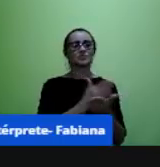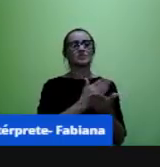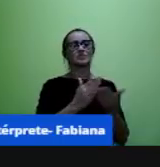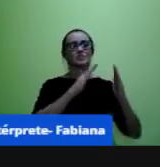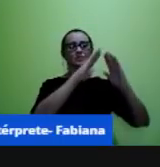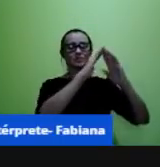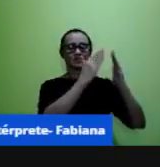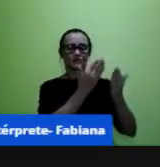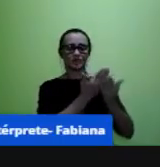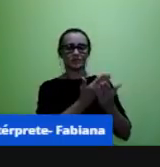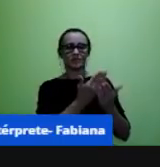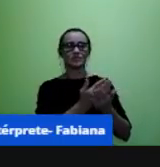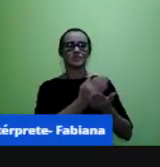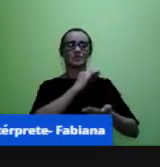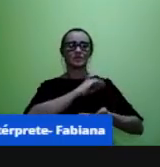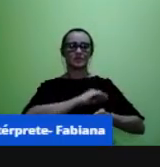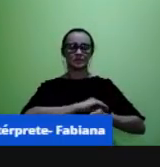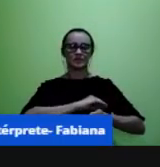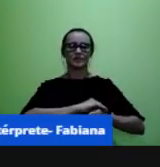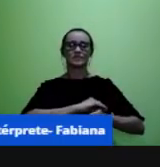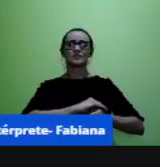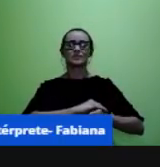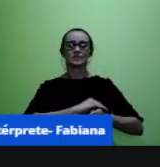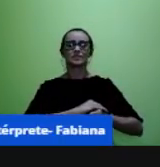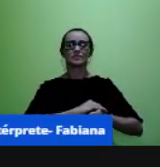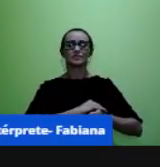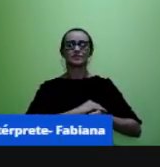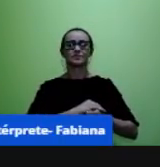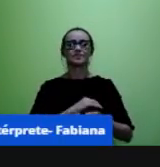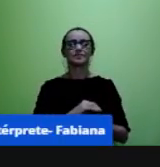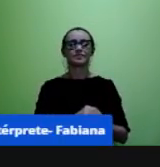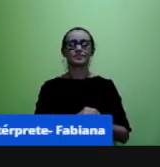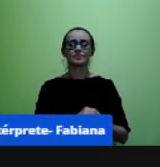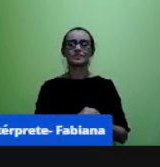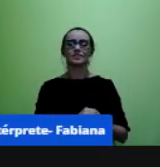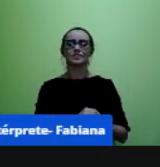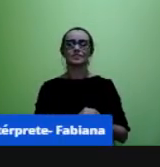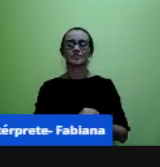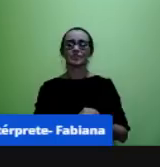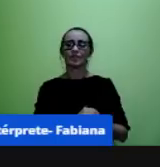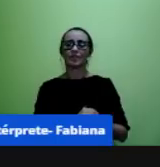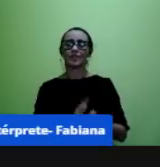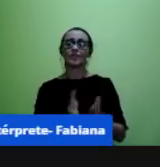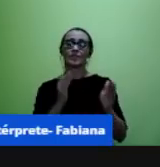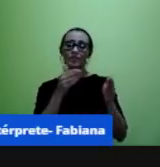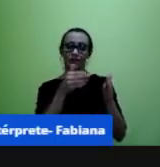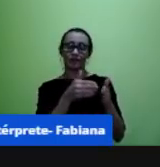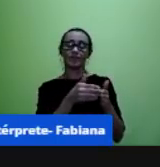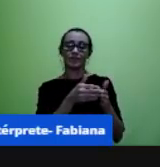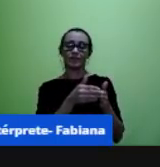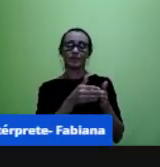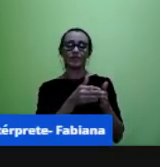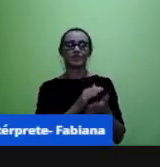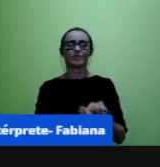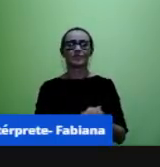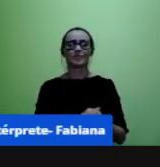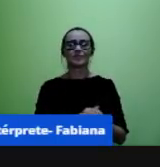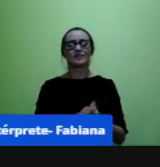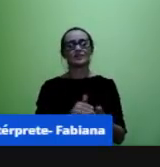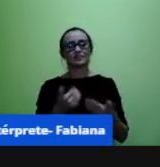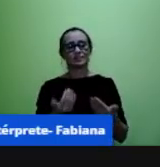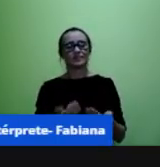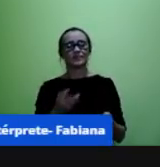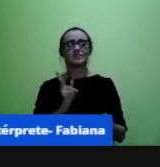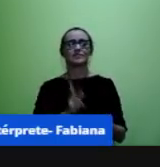aí da Rede Municipal de Ensino, que tratou justamente sobre essa questão. Né? Enfim, dando